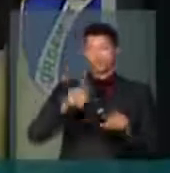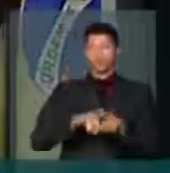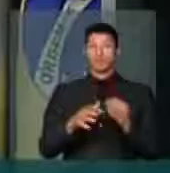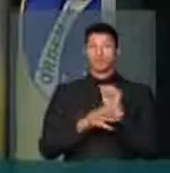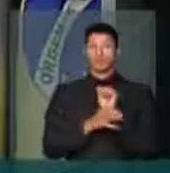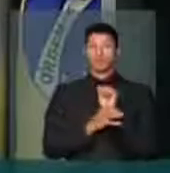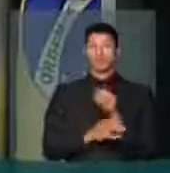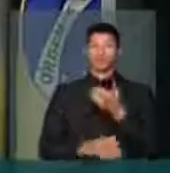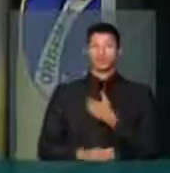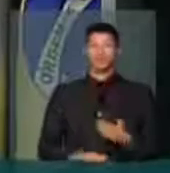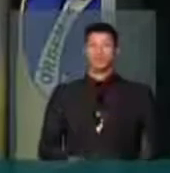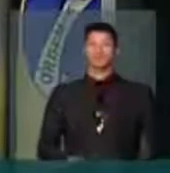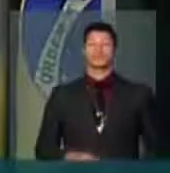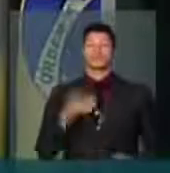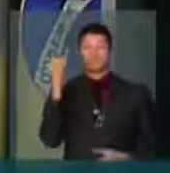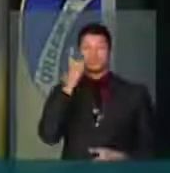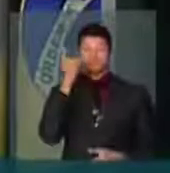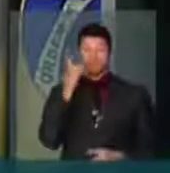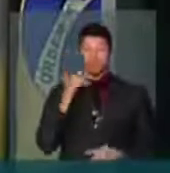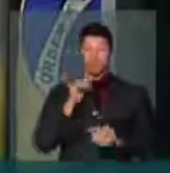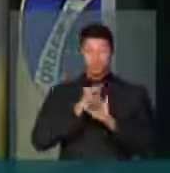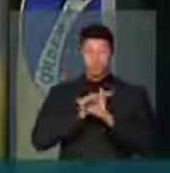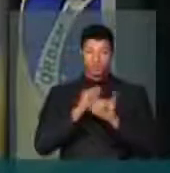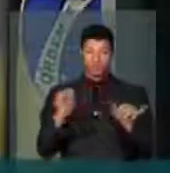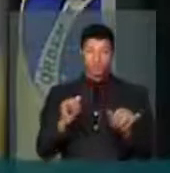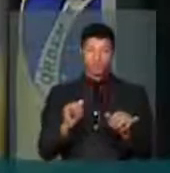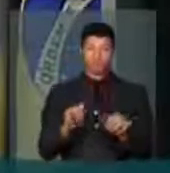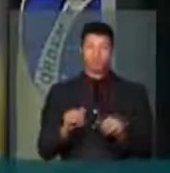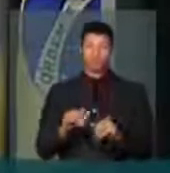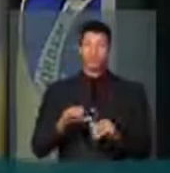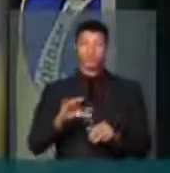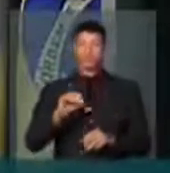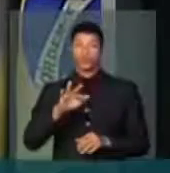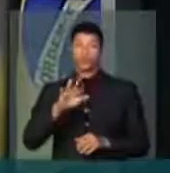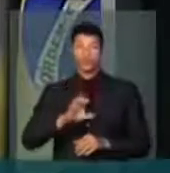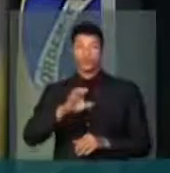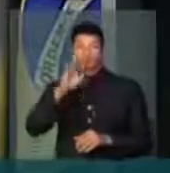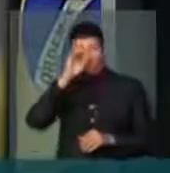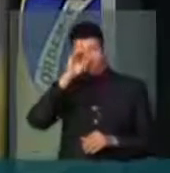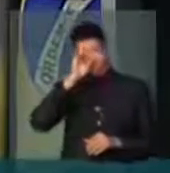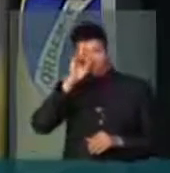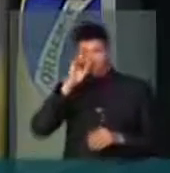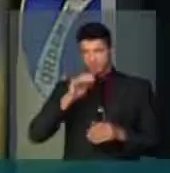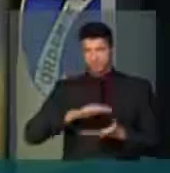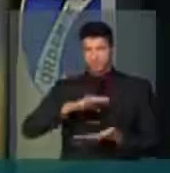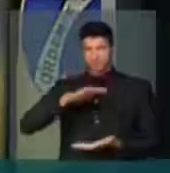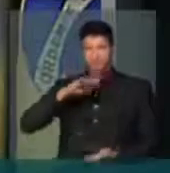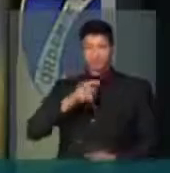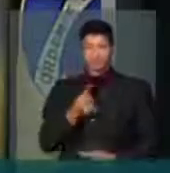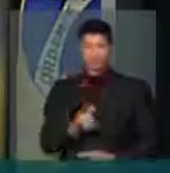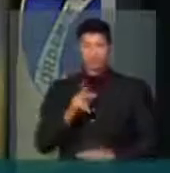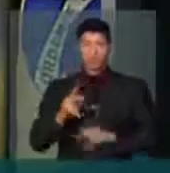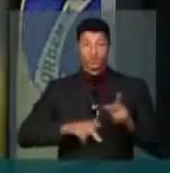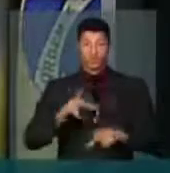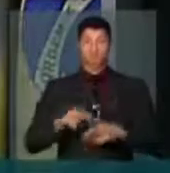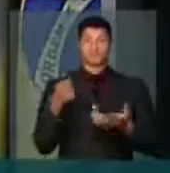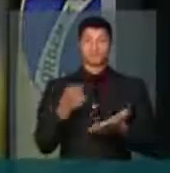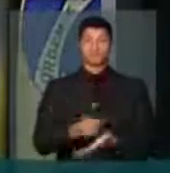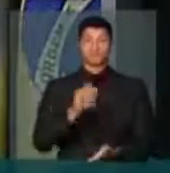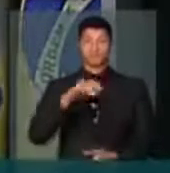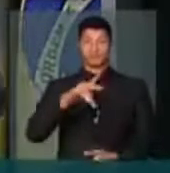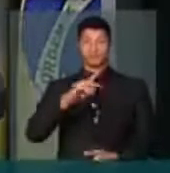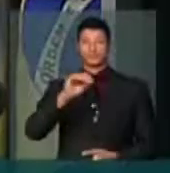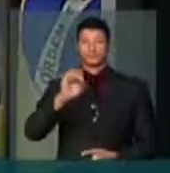segurança pública, deputado Edson, dizendo, o cofre está cada dia inchando mais de dinheiro, porque o povo está pagando